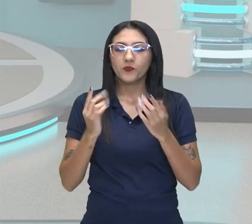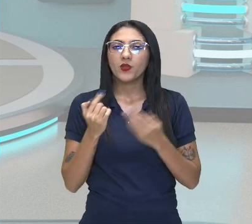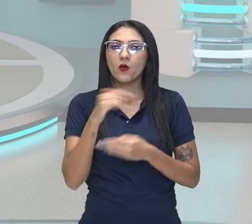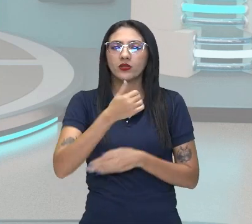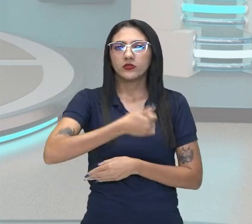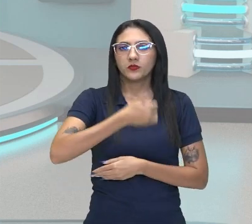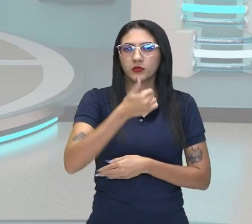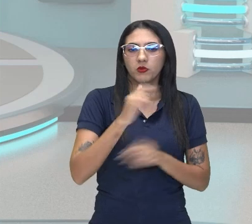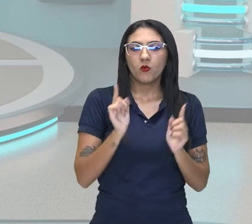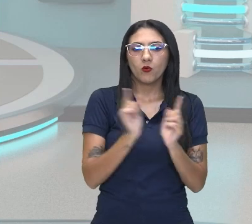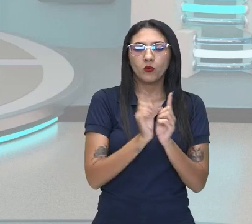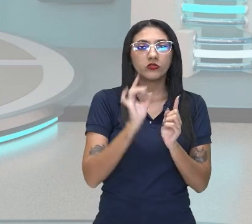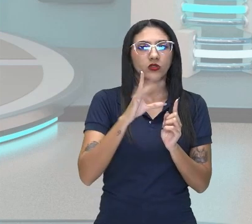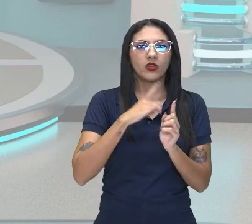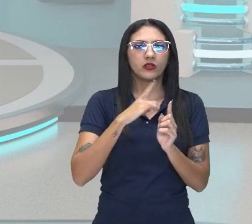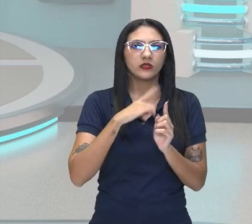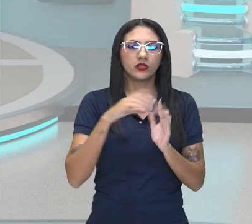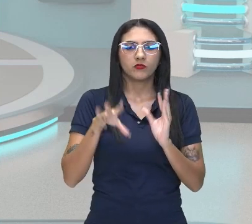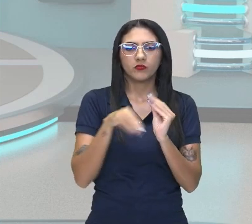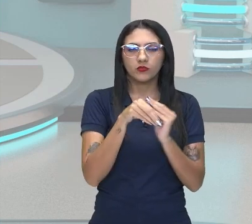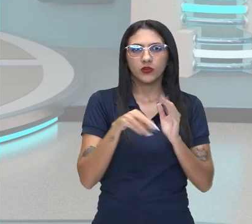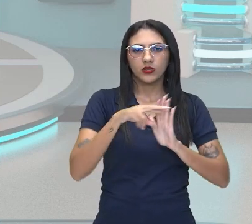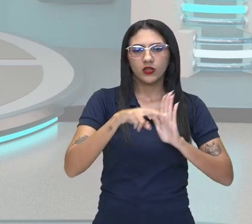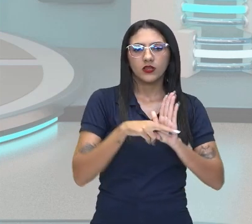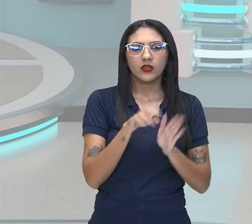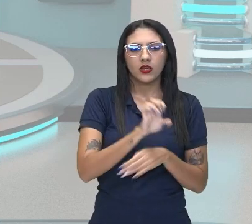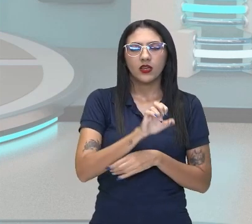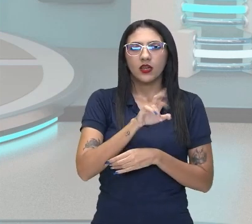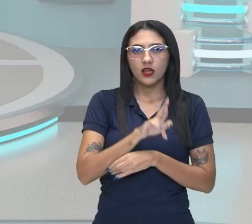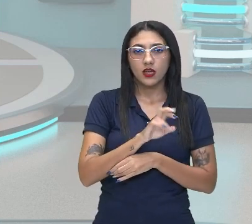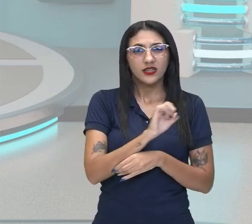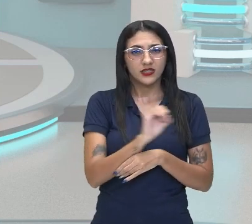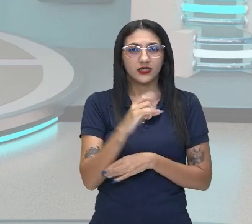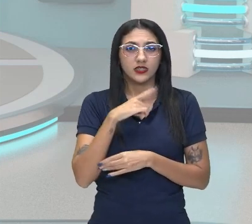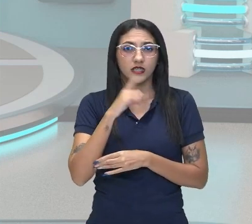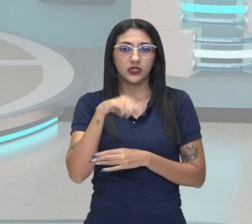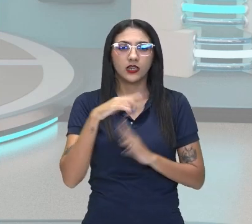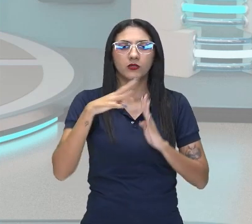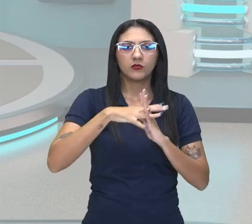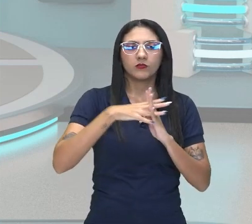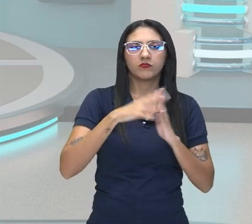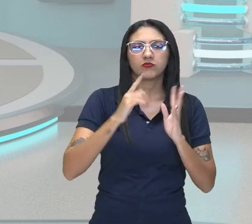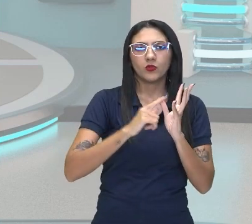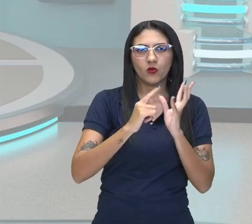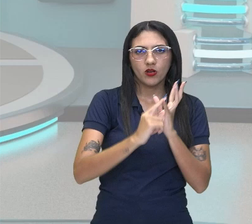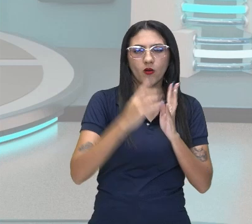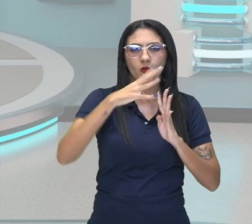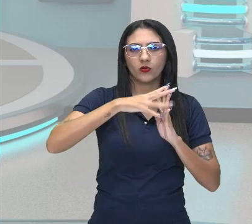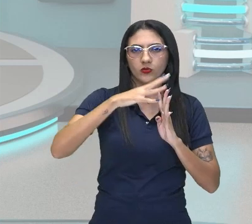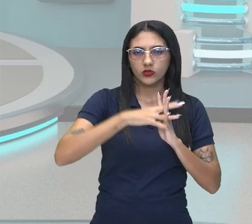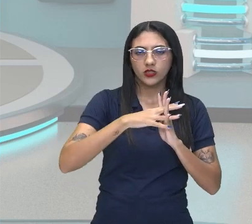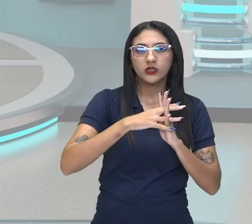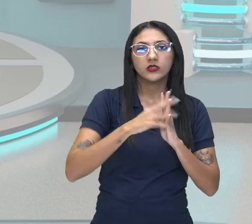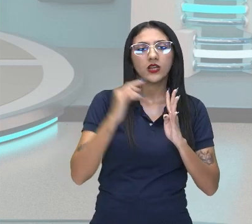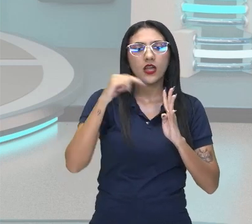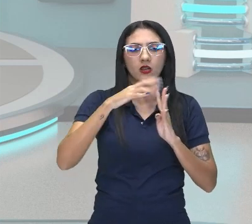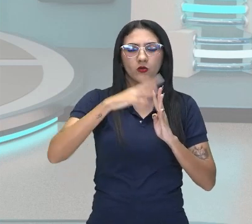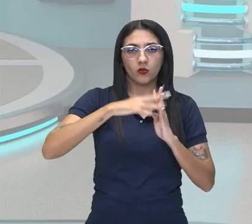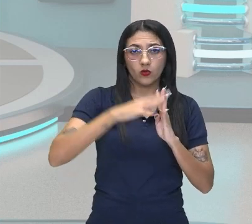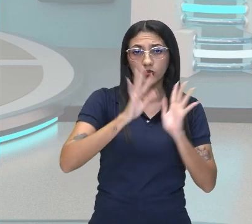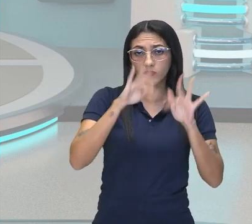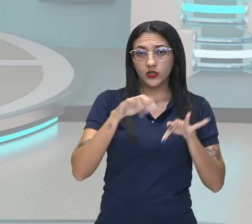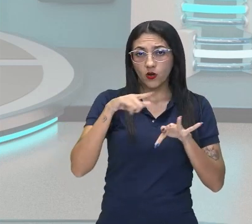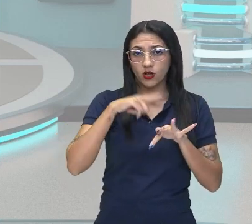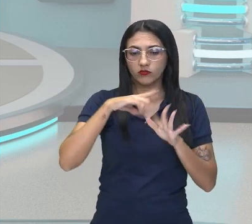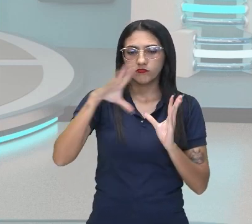nós acrescentamos ER. Se terminar em consoante, vogal, consoante, a gente duplica a última. Se